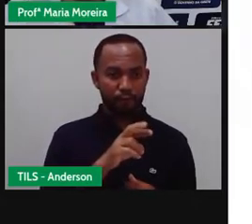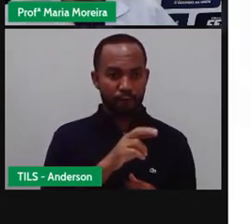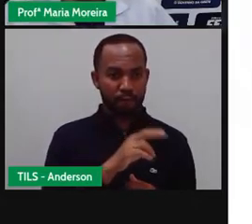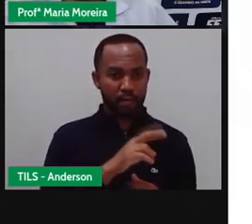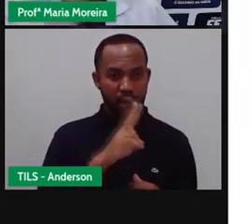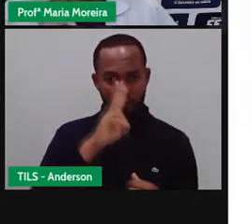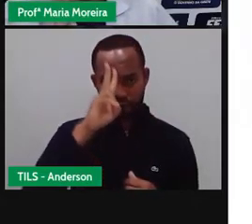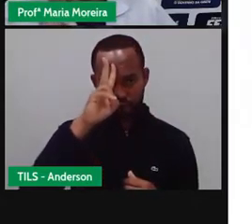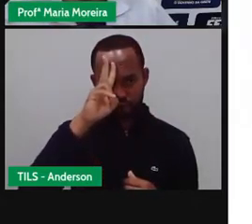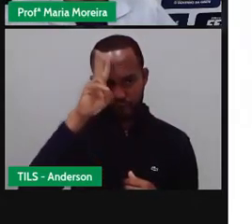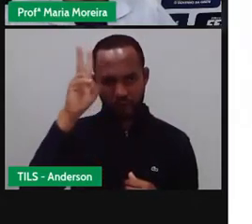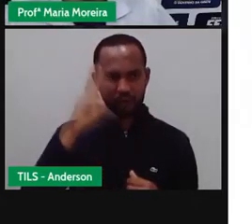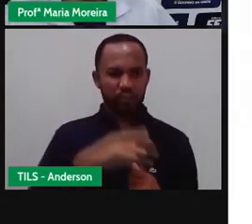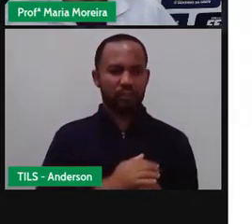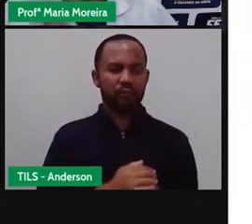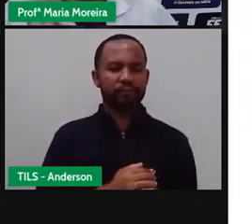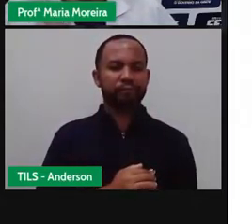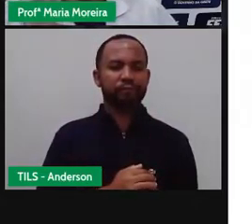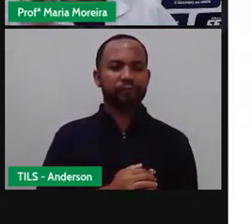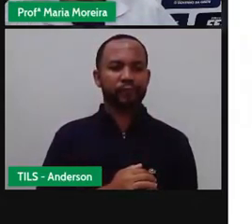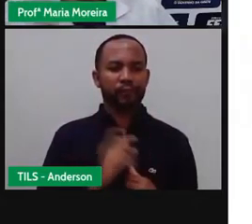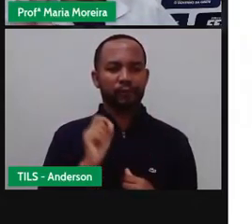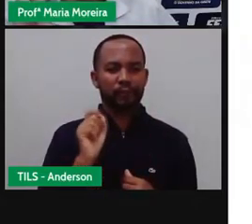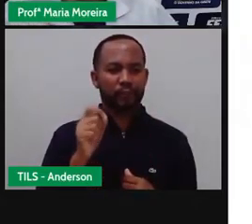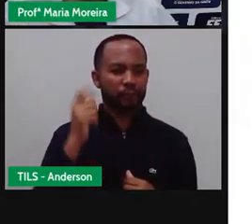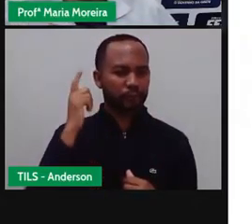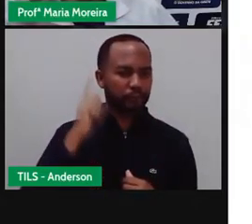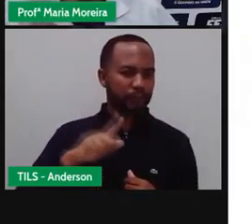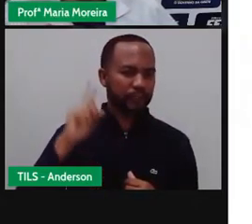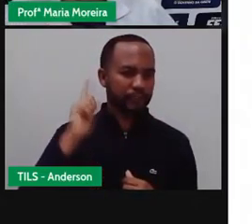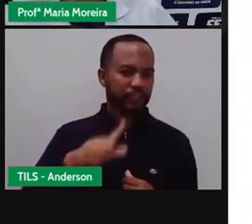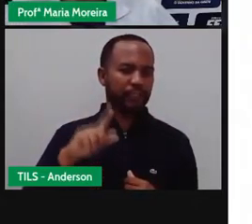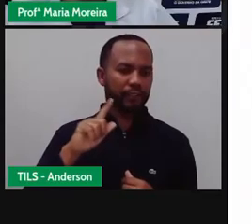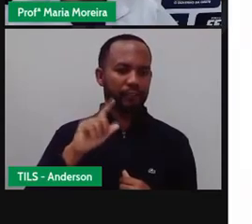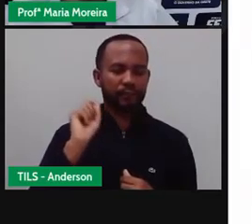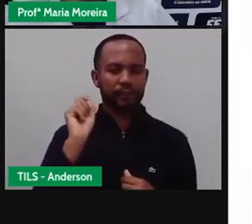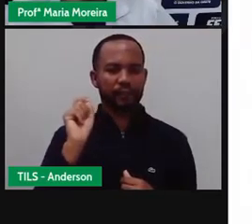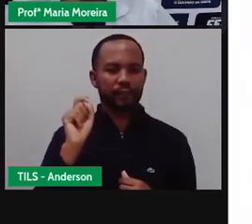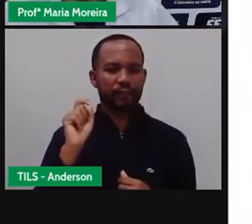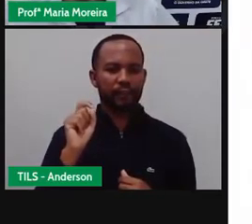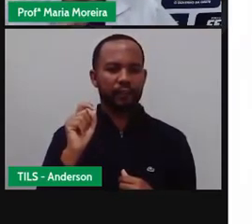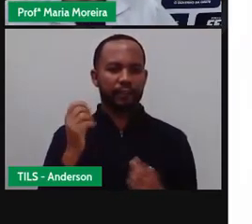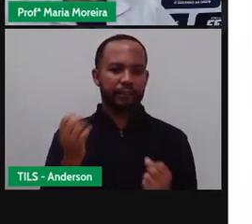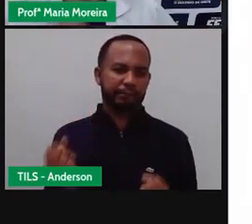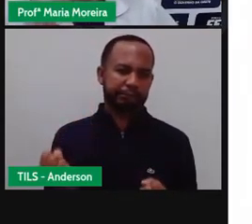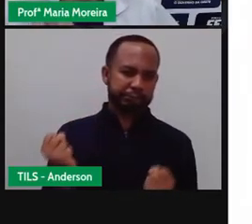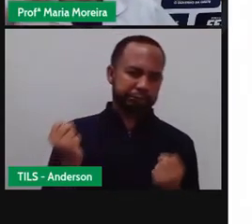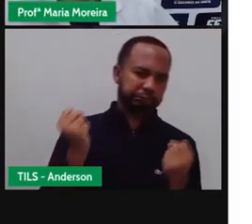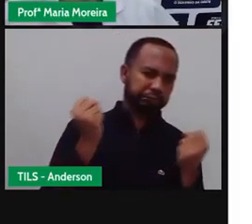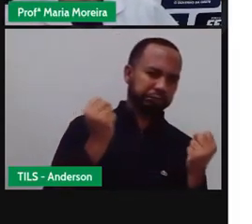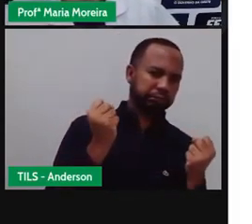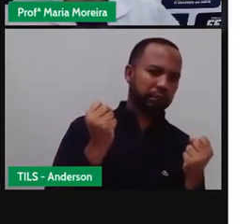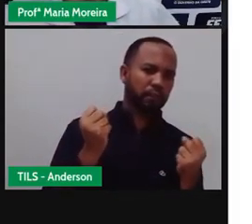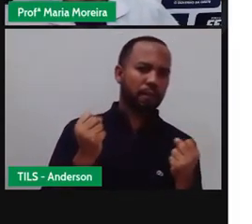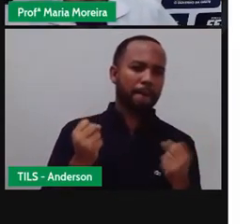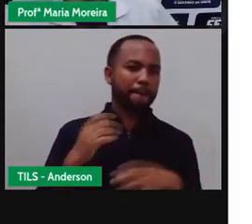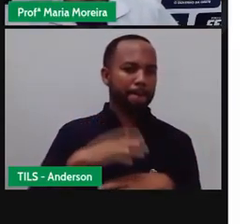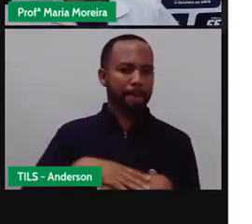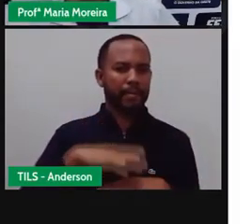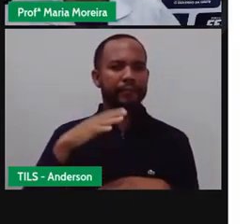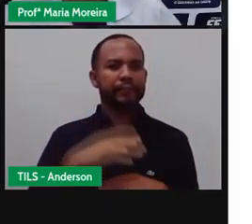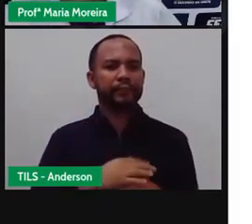forte, gente, mas tão forte que ela consegue carregar um objeto, né, com um peso 100 vezes maior do que o